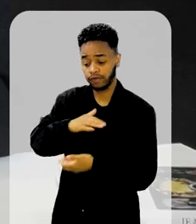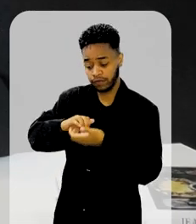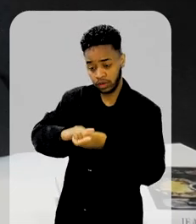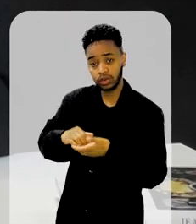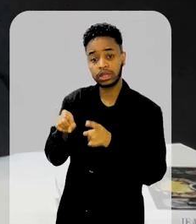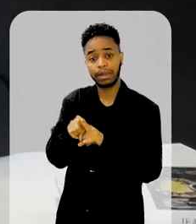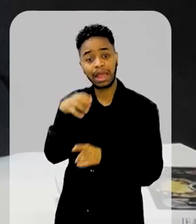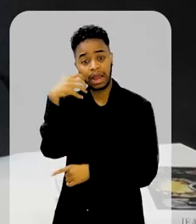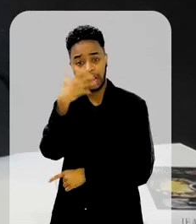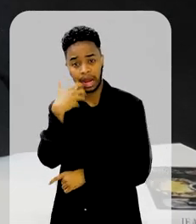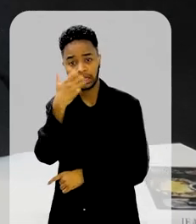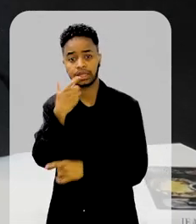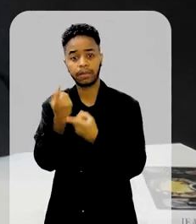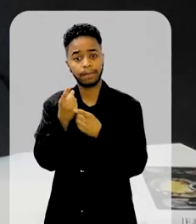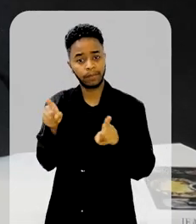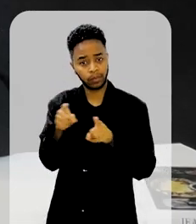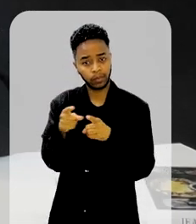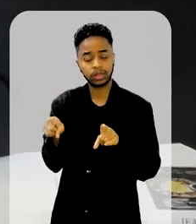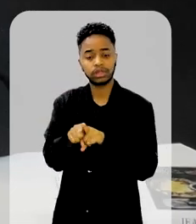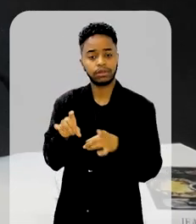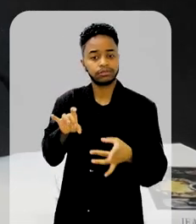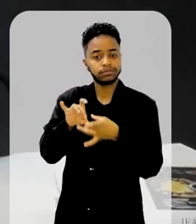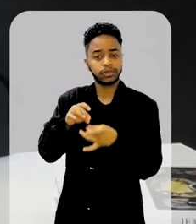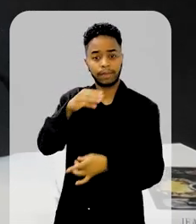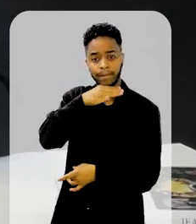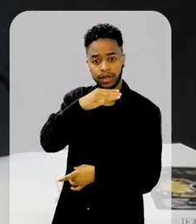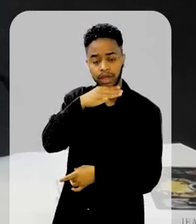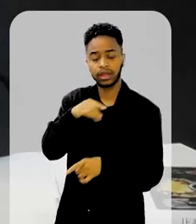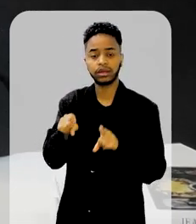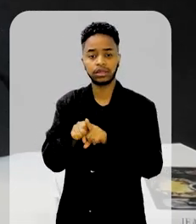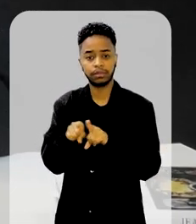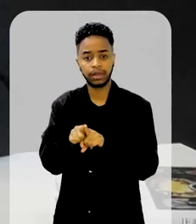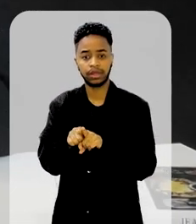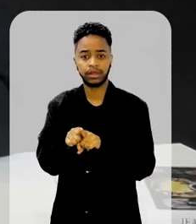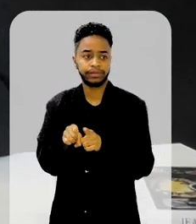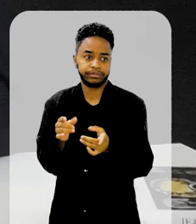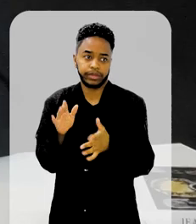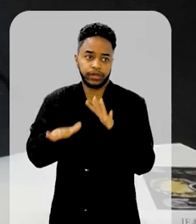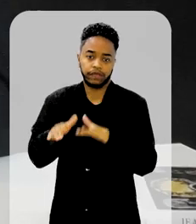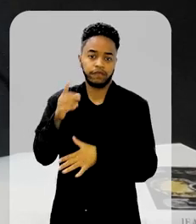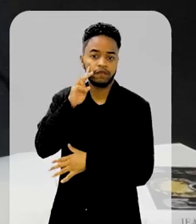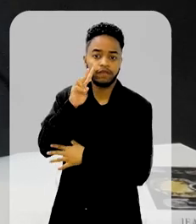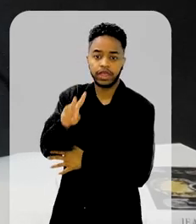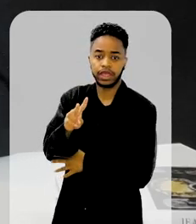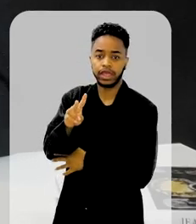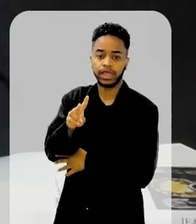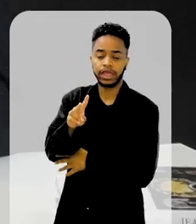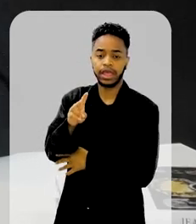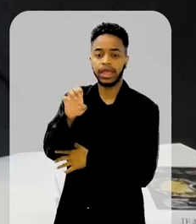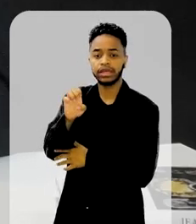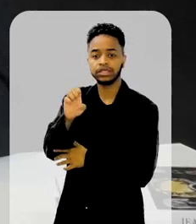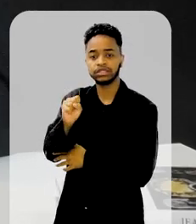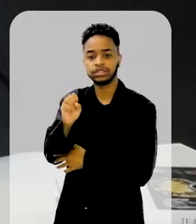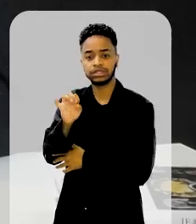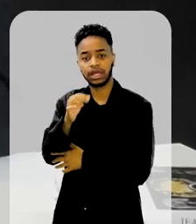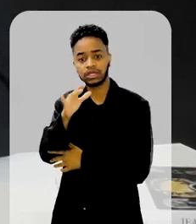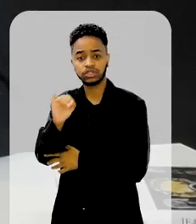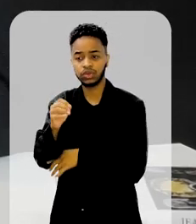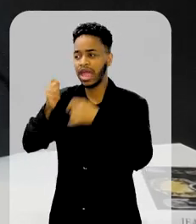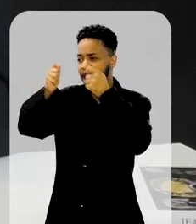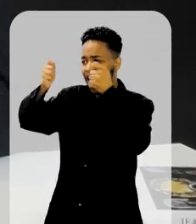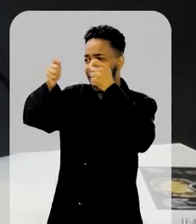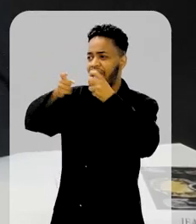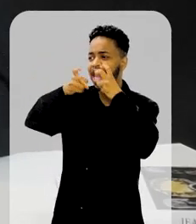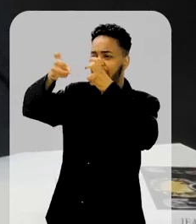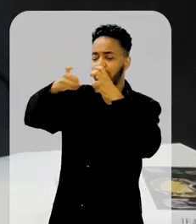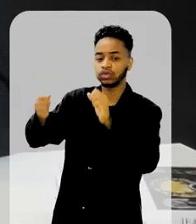admira virolo você canta o samba você é mangueirense mas você vê o o a Estácio passando no acesso você